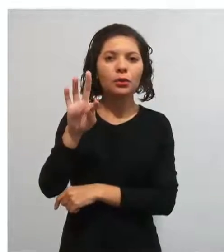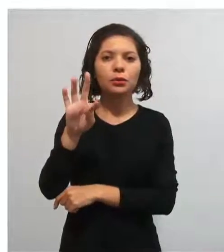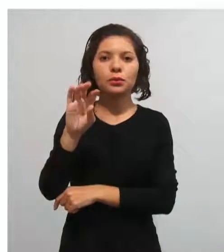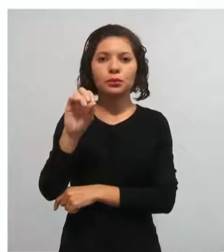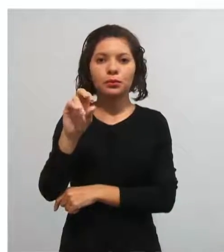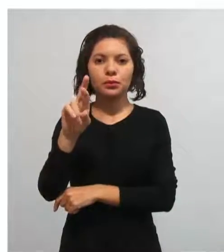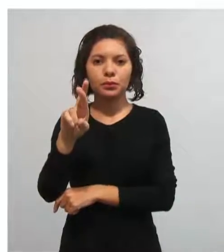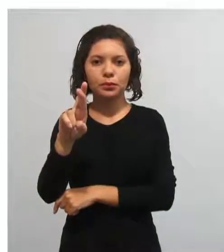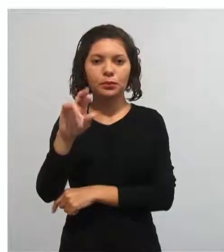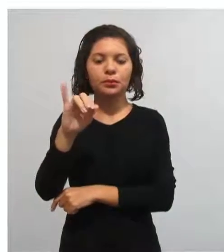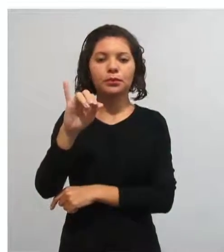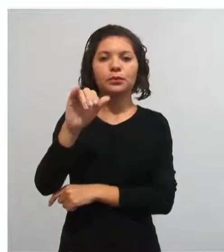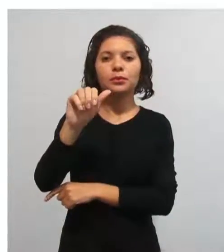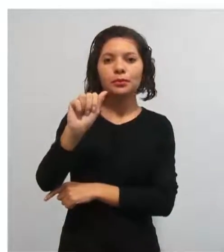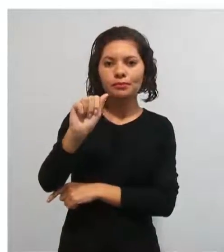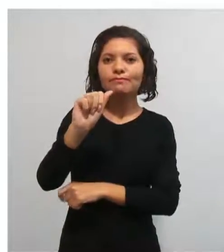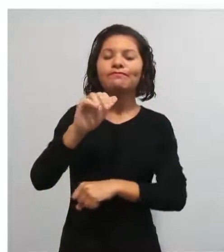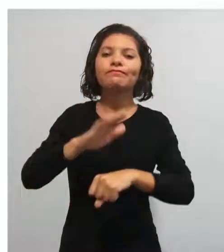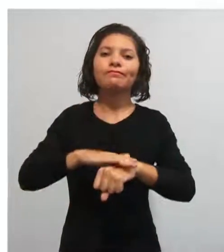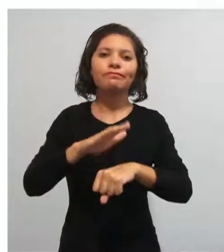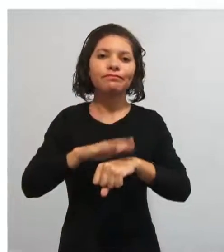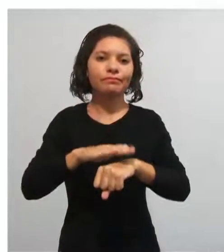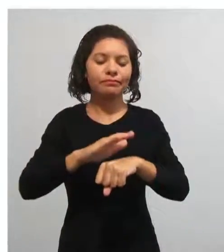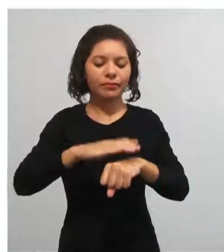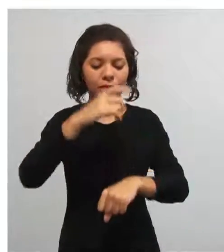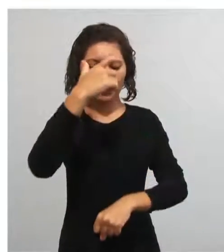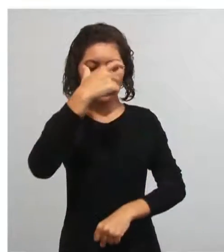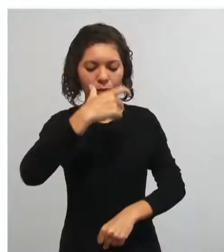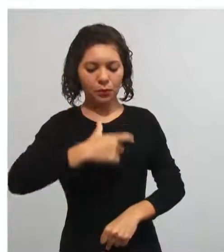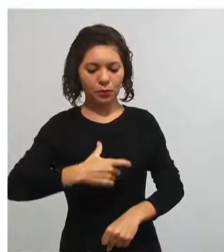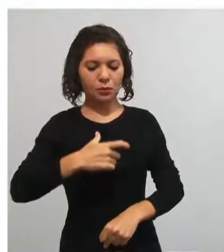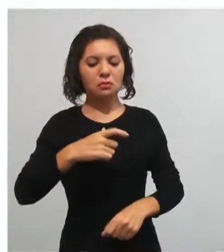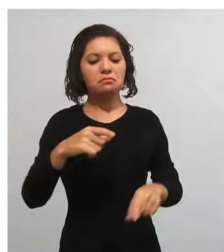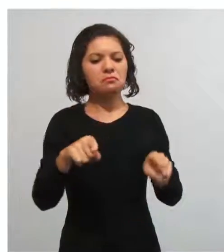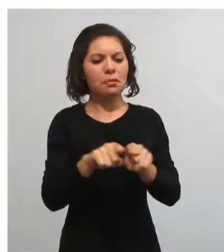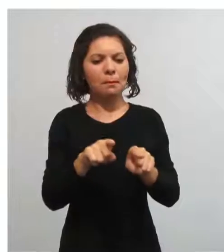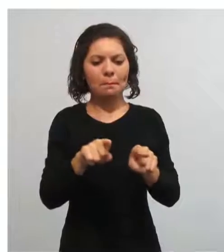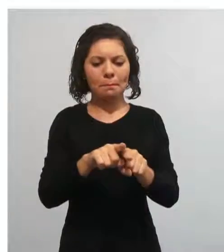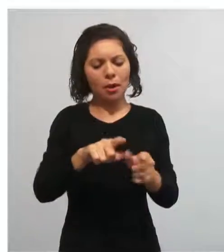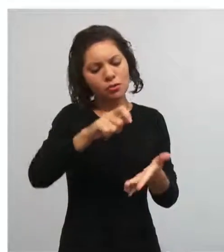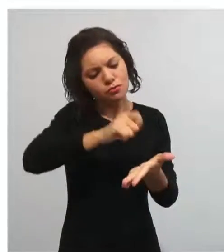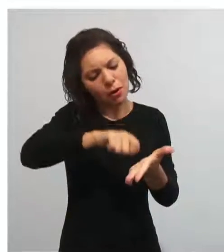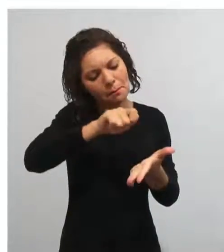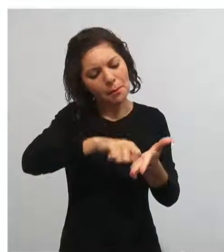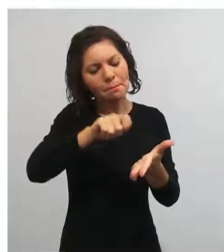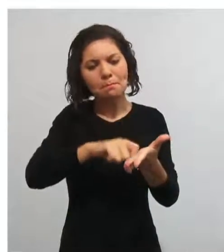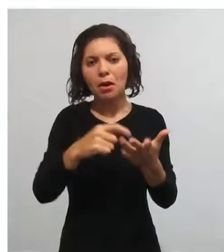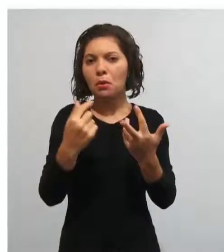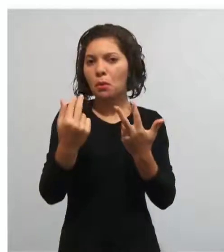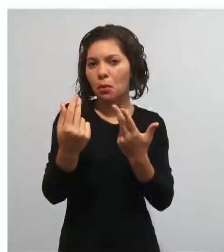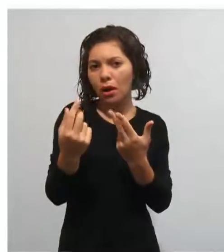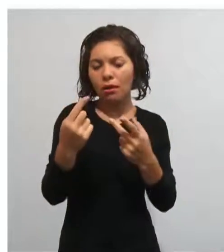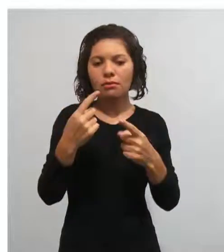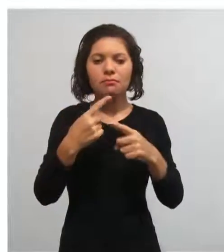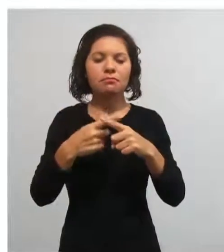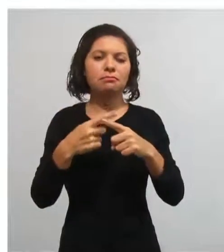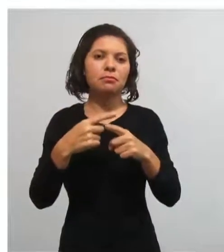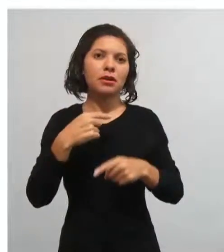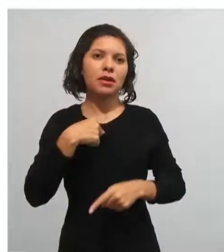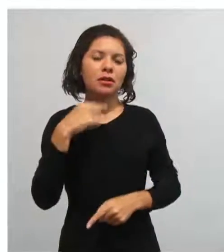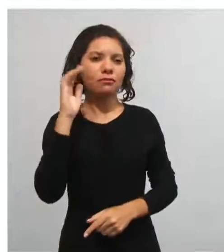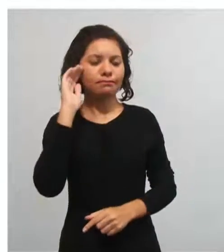de sentido. Ele também é, de certa forma, autor, porque ele está atribuindo sentido àquele texto. Então, o leitor